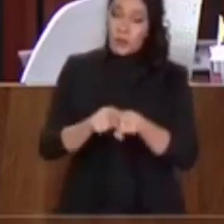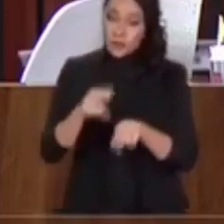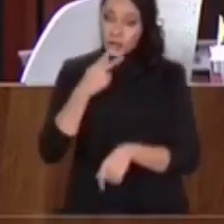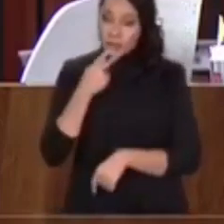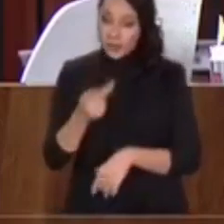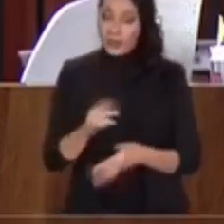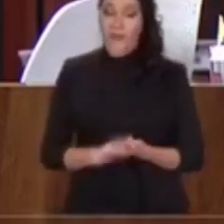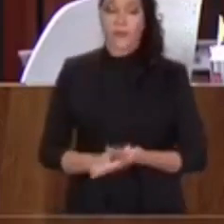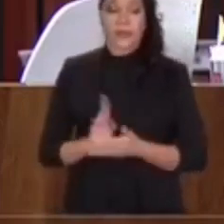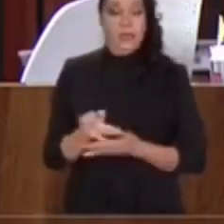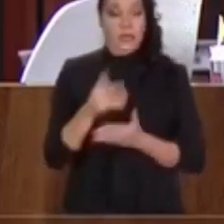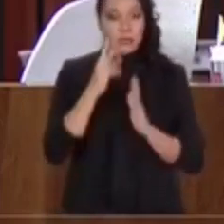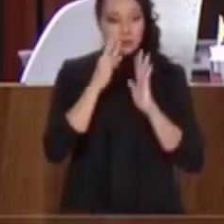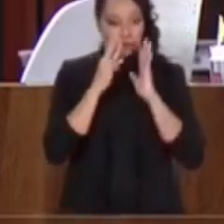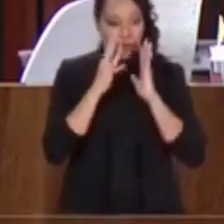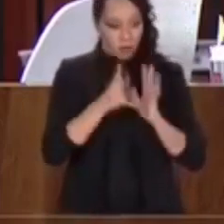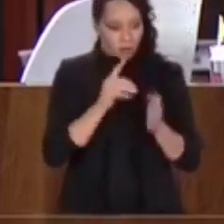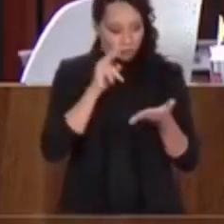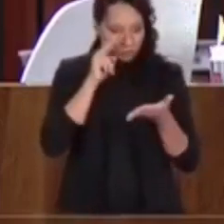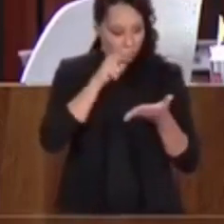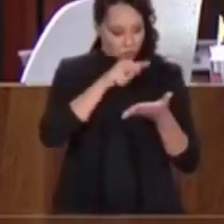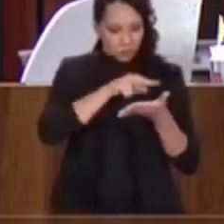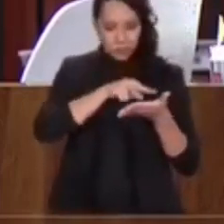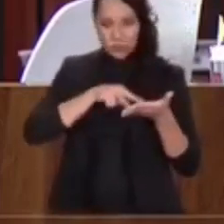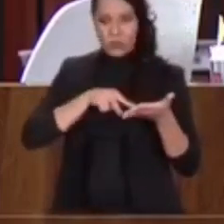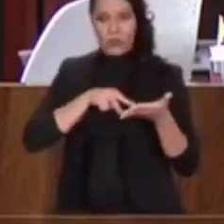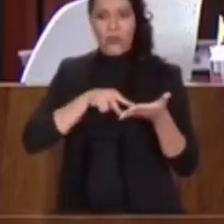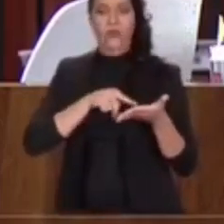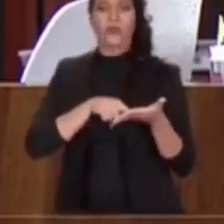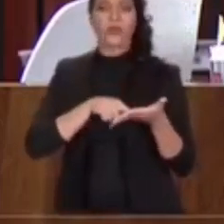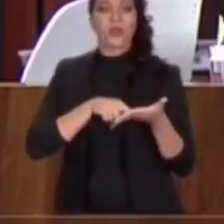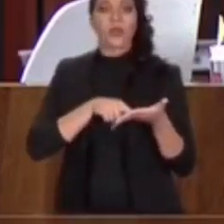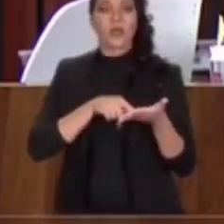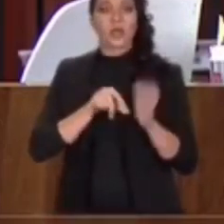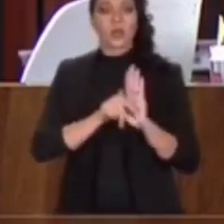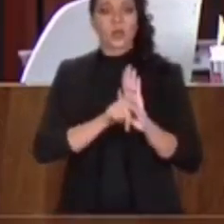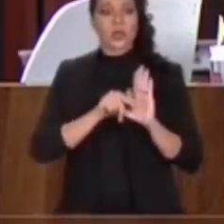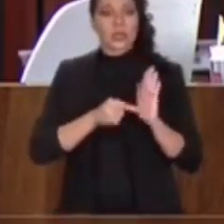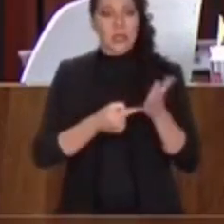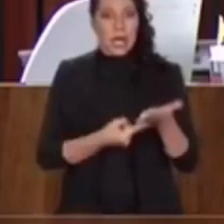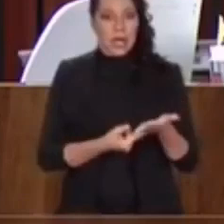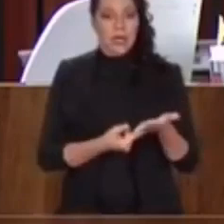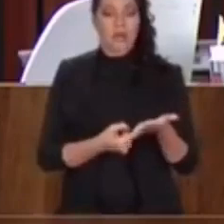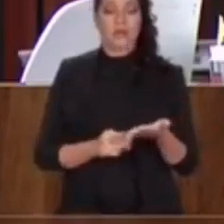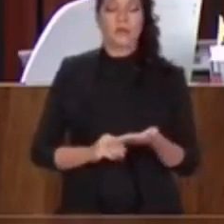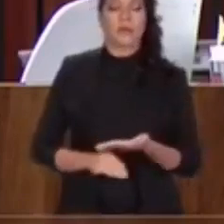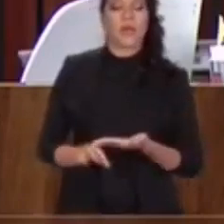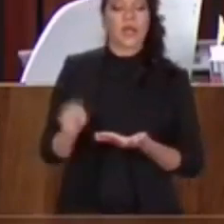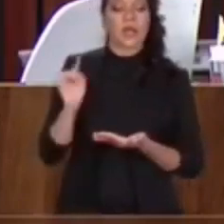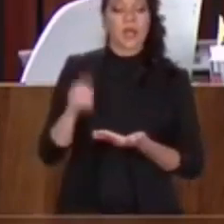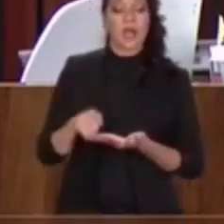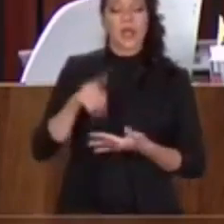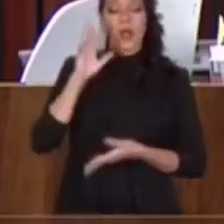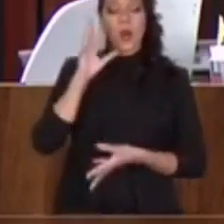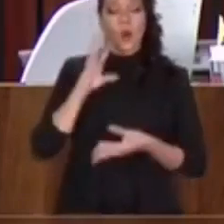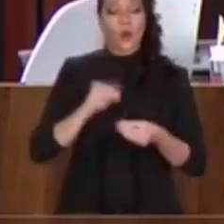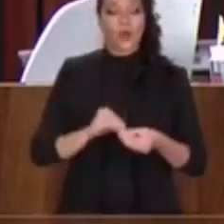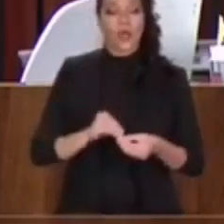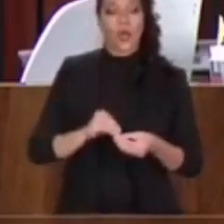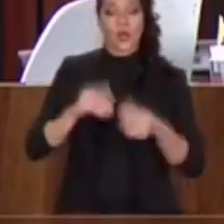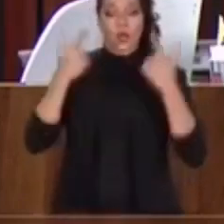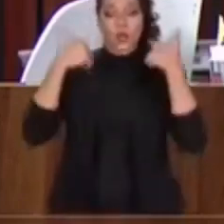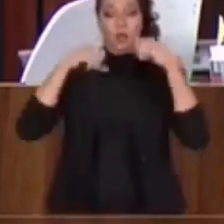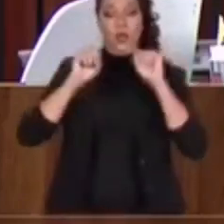isso que me chamou atenção no momento é do destaque que a respeito da conclusão do